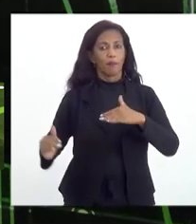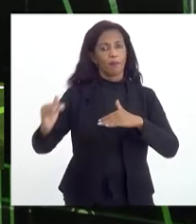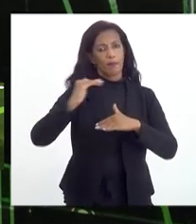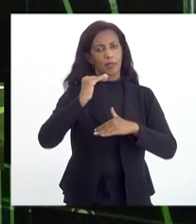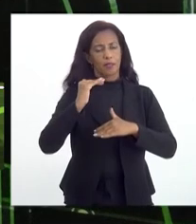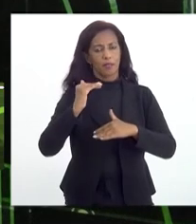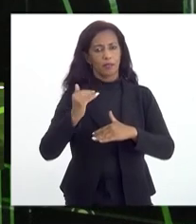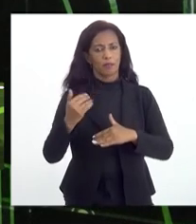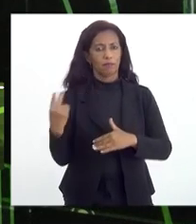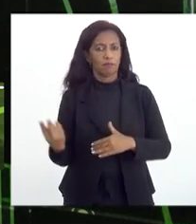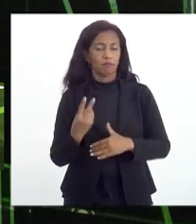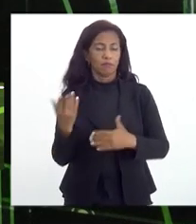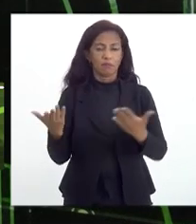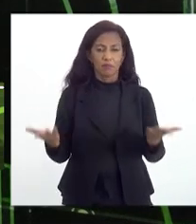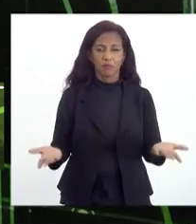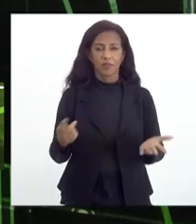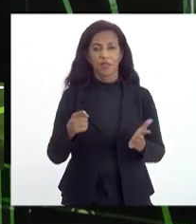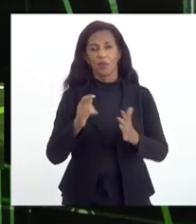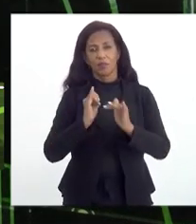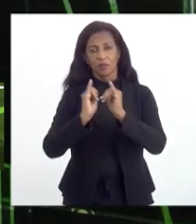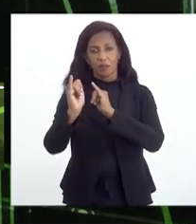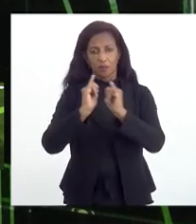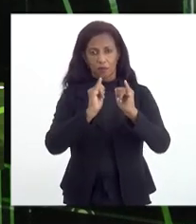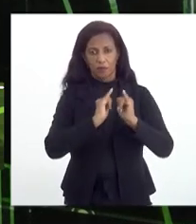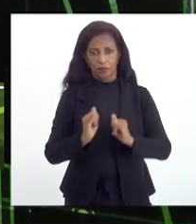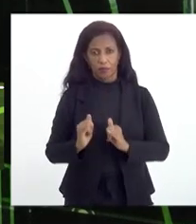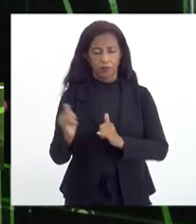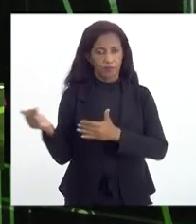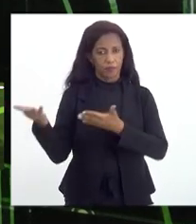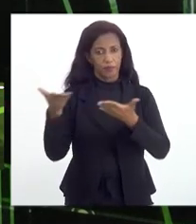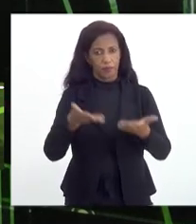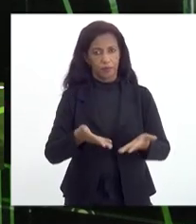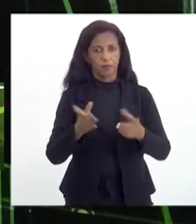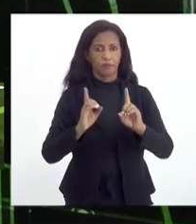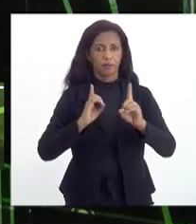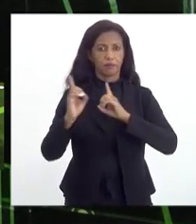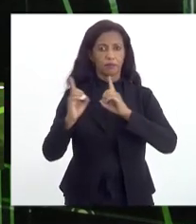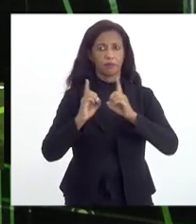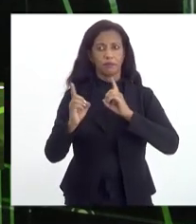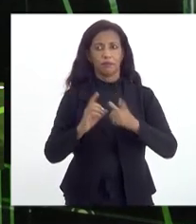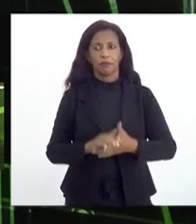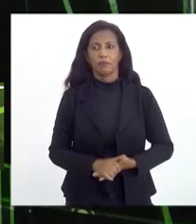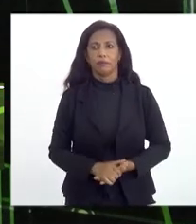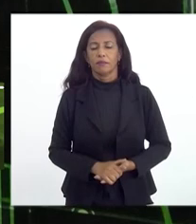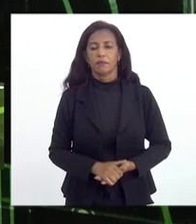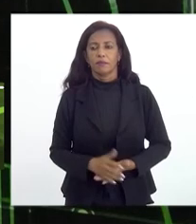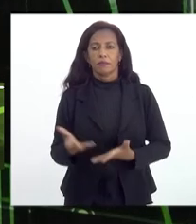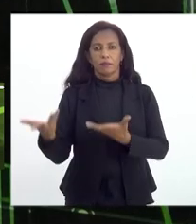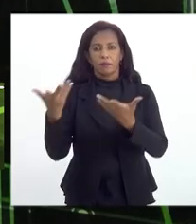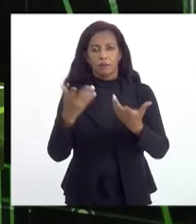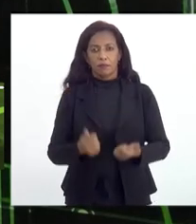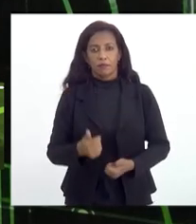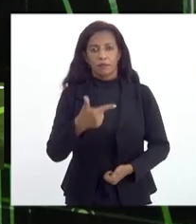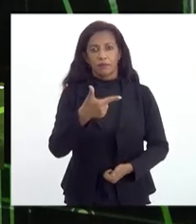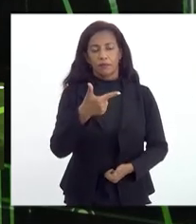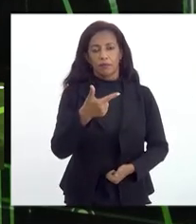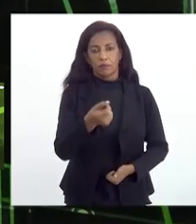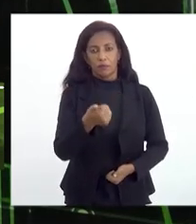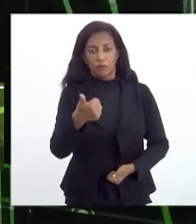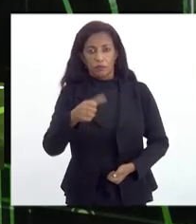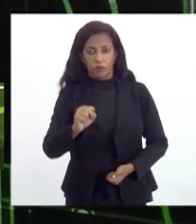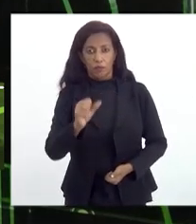o teto de gastos. Então, são essas informações que eu queria trazer para a discussão, considerando que 2018